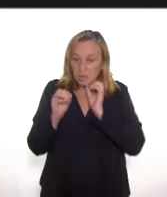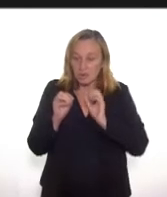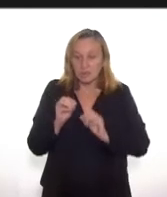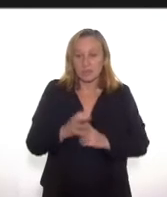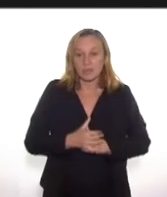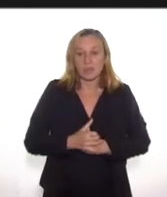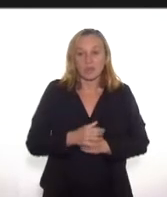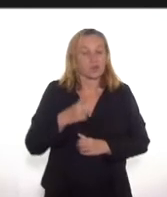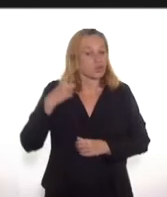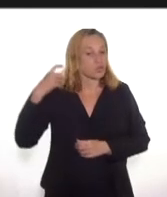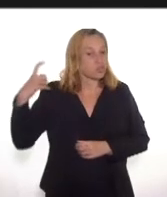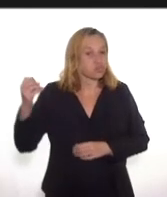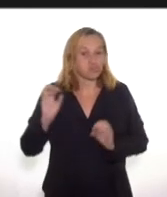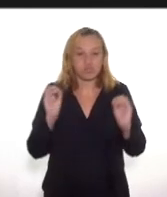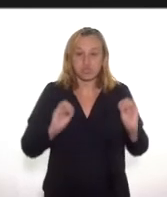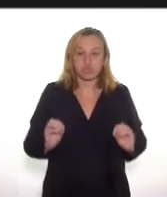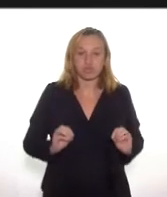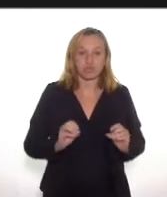Está sem som, Alexandre.